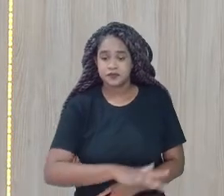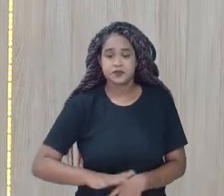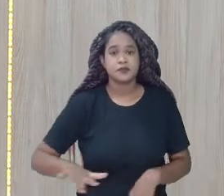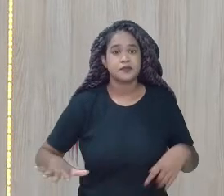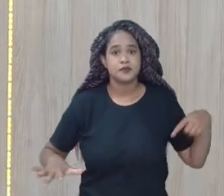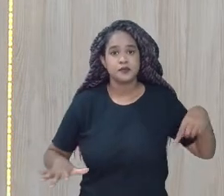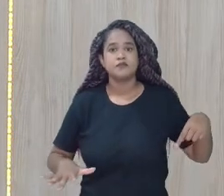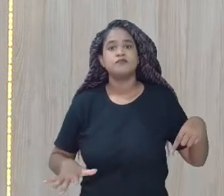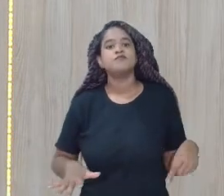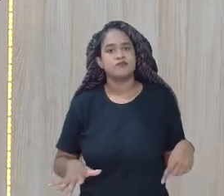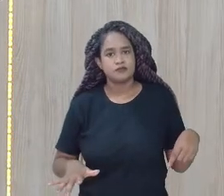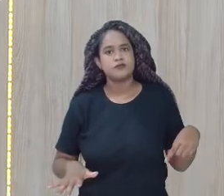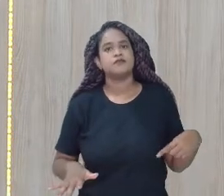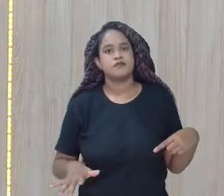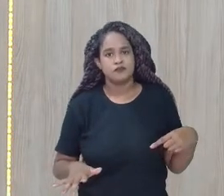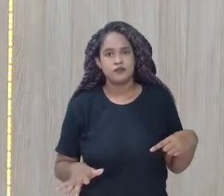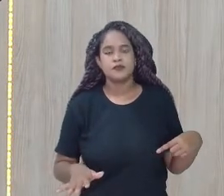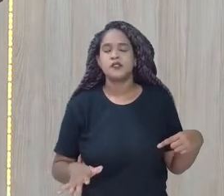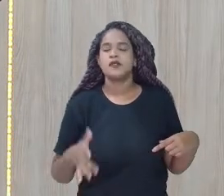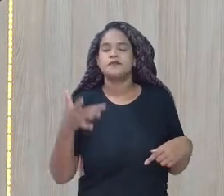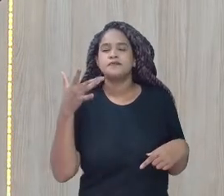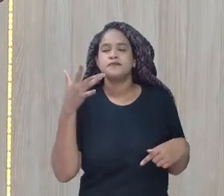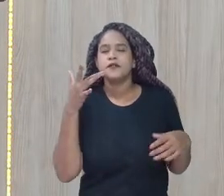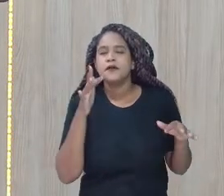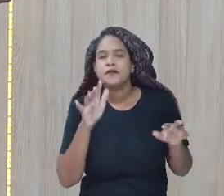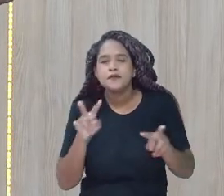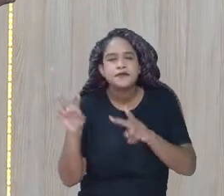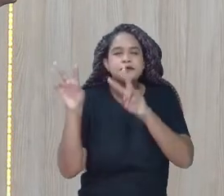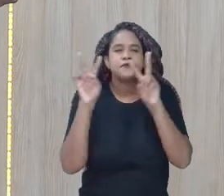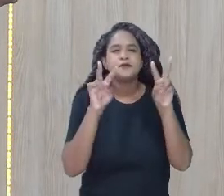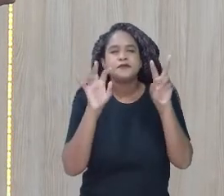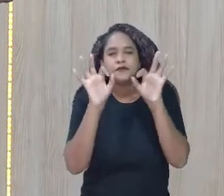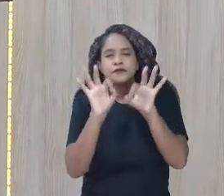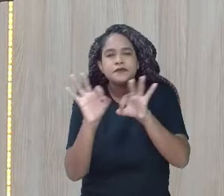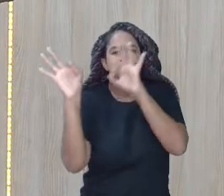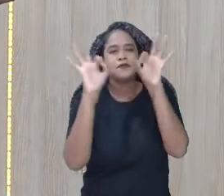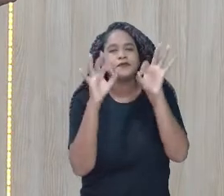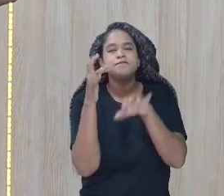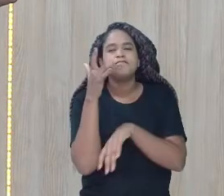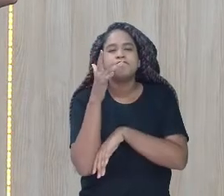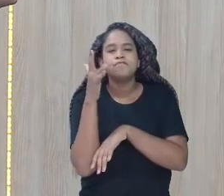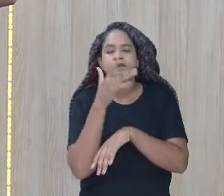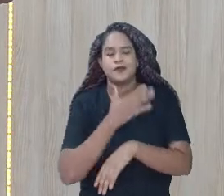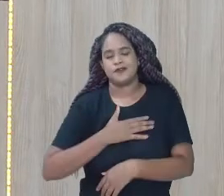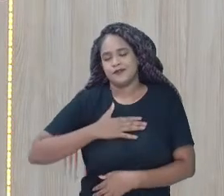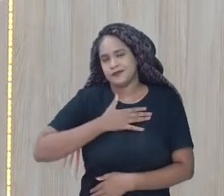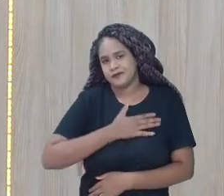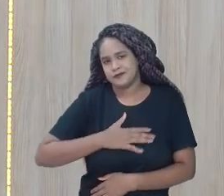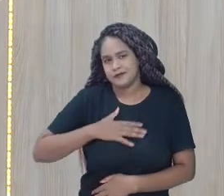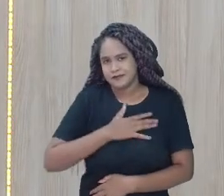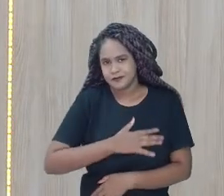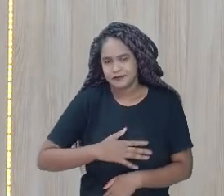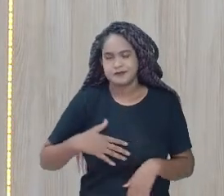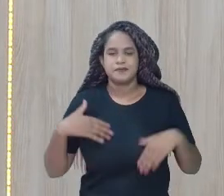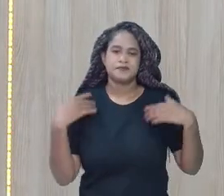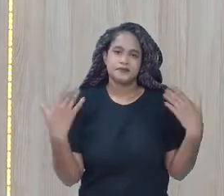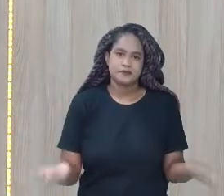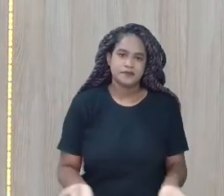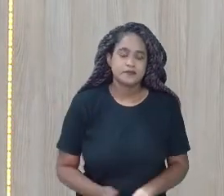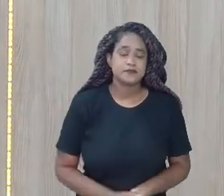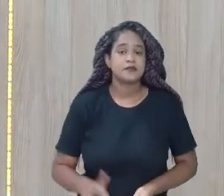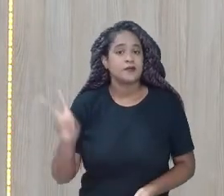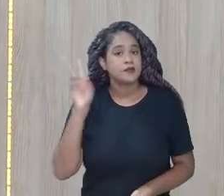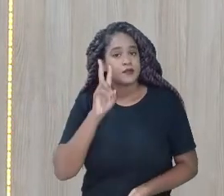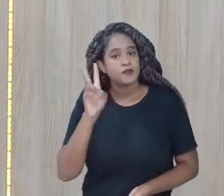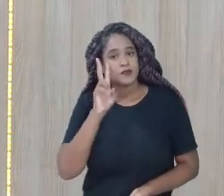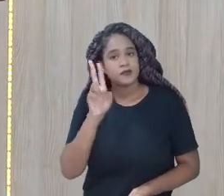infantil, ainda se deliciam com as histórias contadas com fantoches. Então, a história contada com